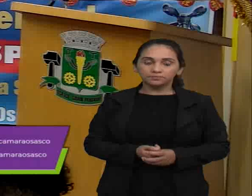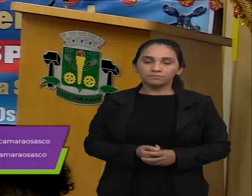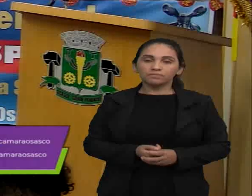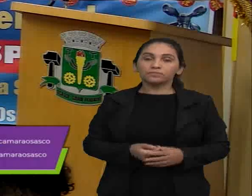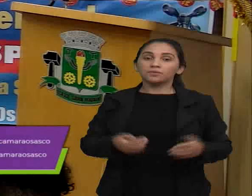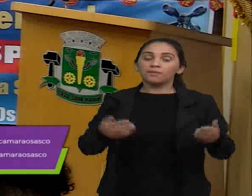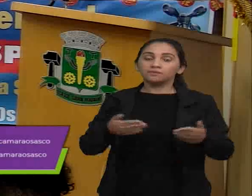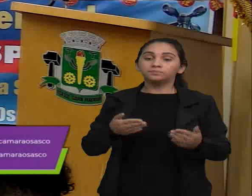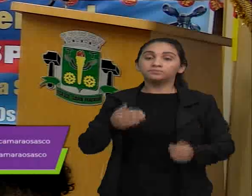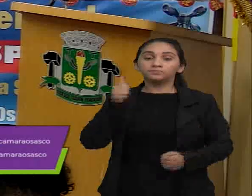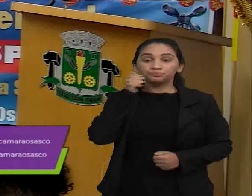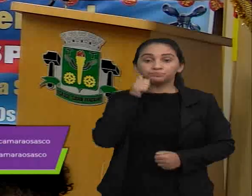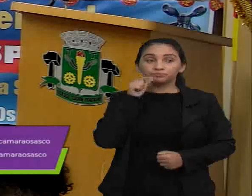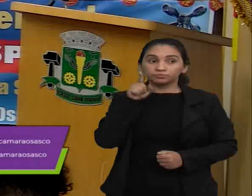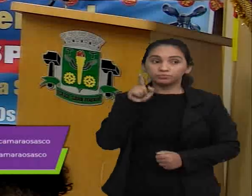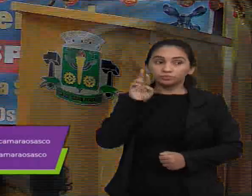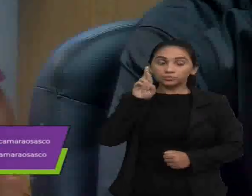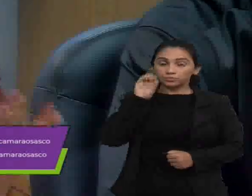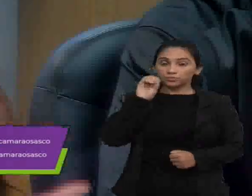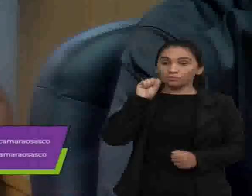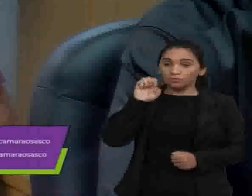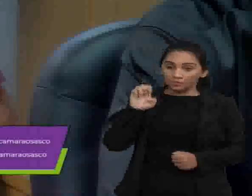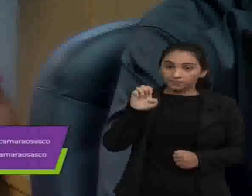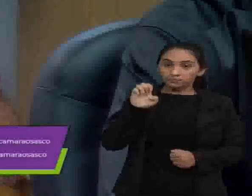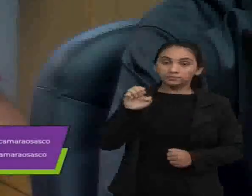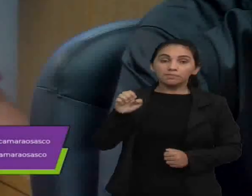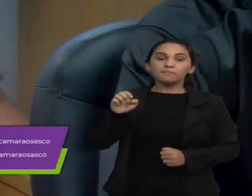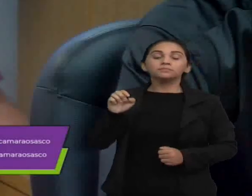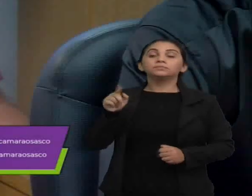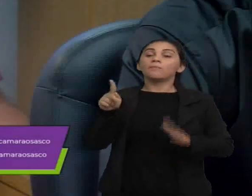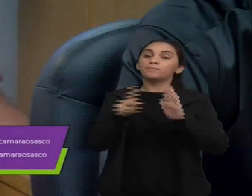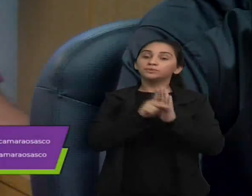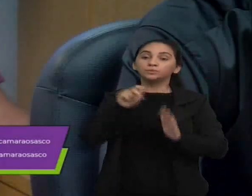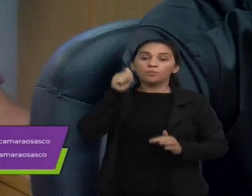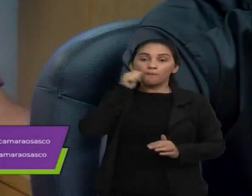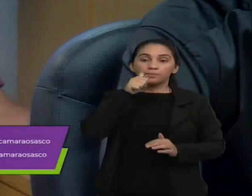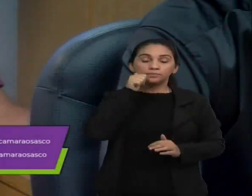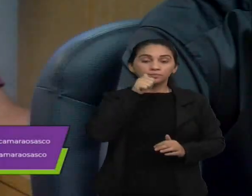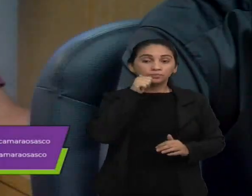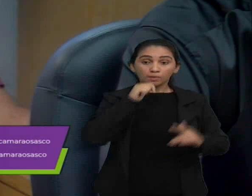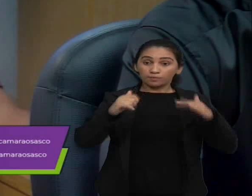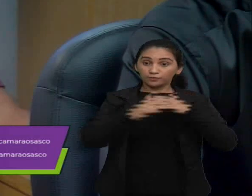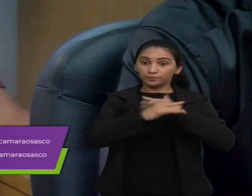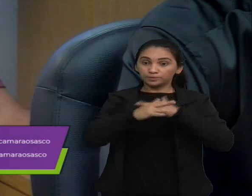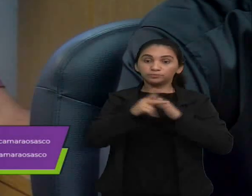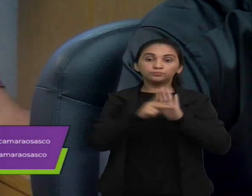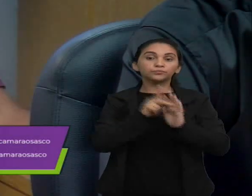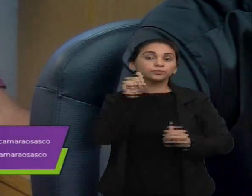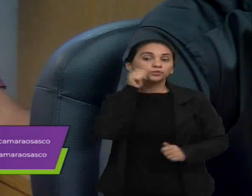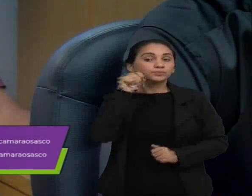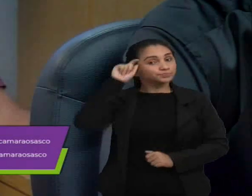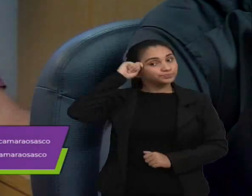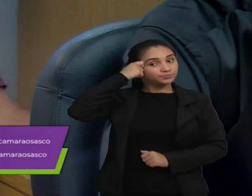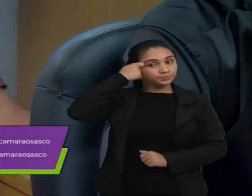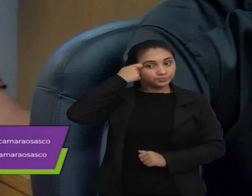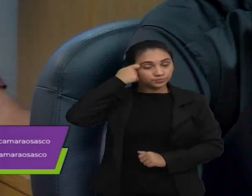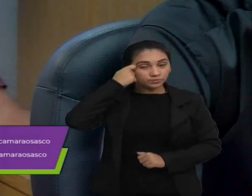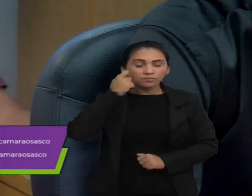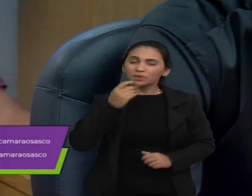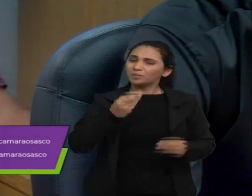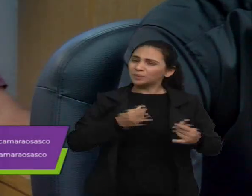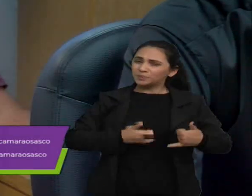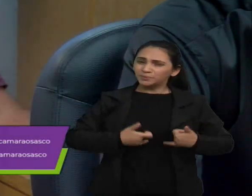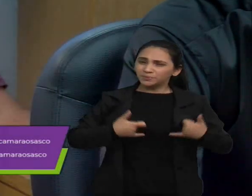a Rosa ela faz parte do coletivo do mandato das pretas que é um movimento muito importante que muito nos